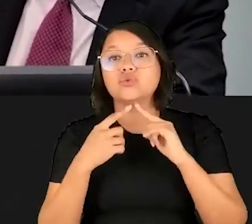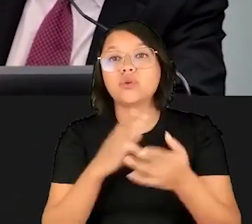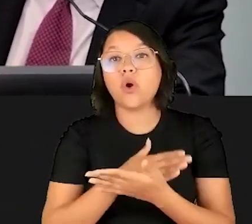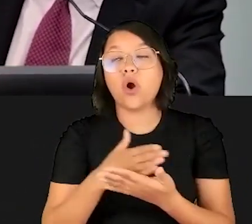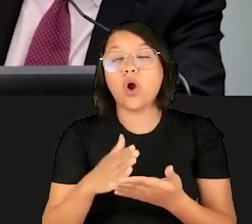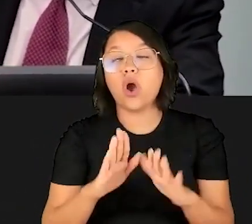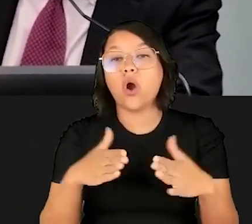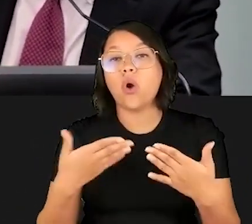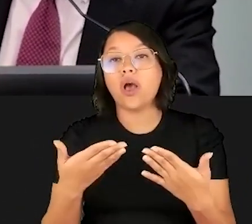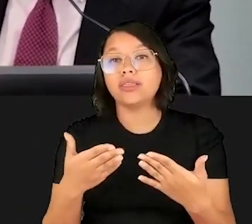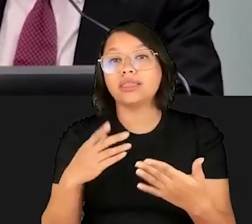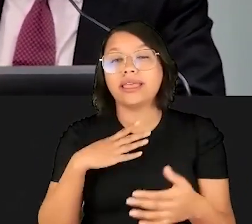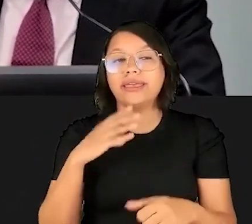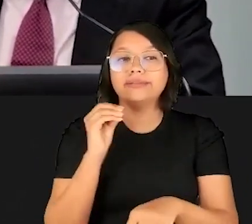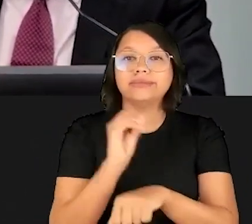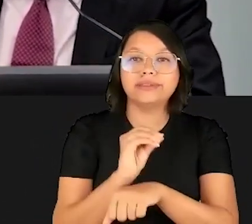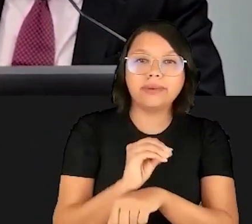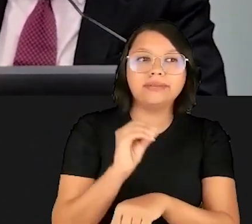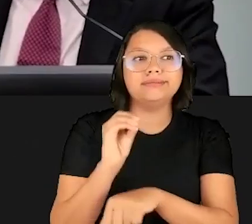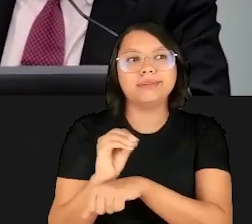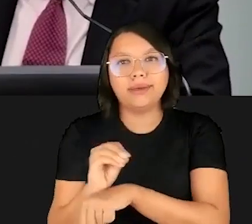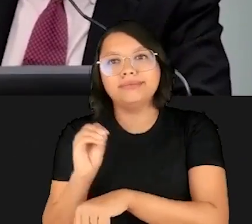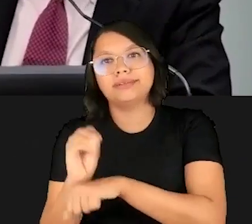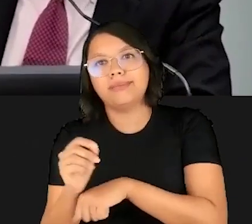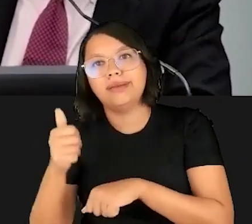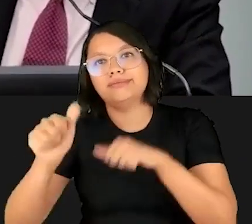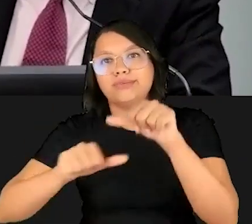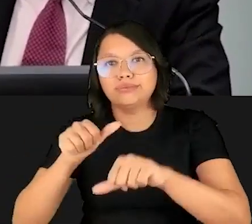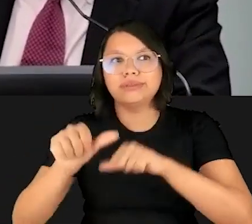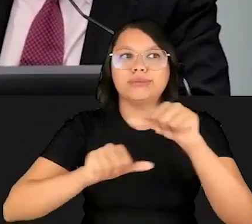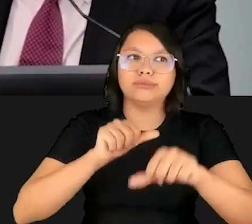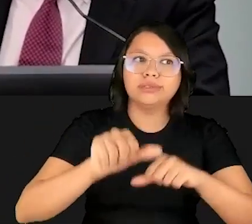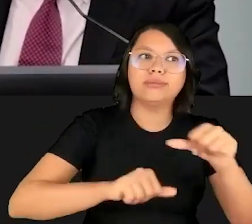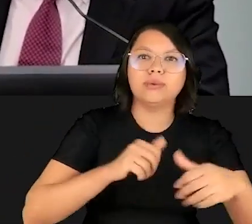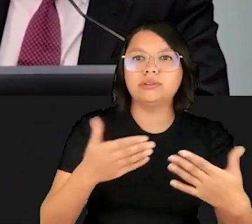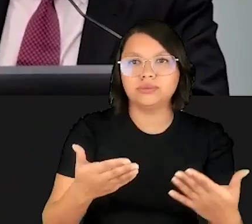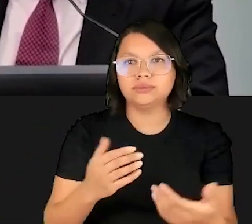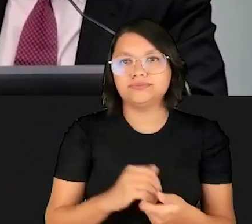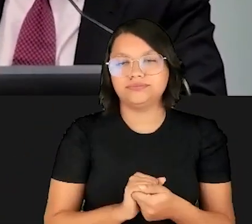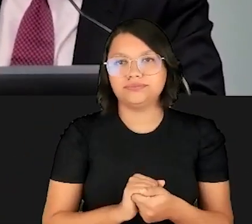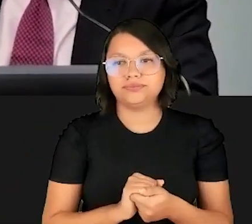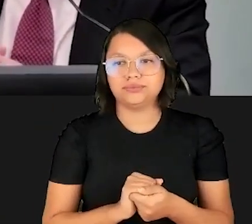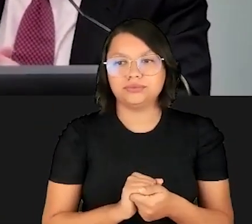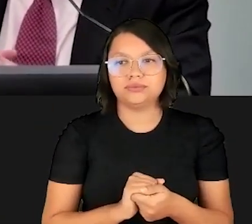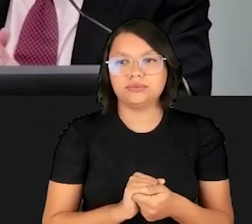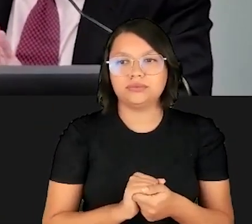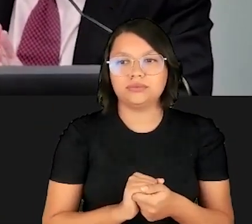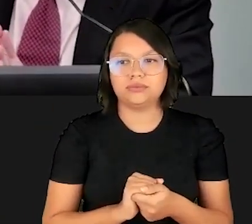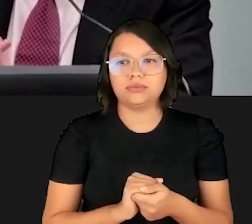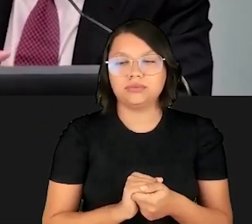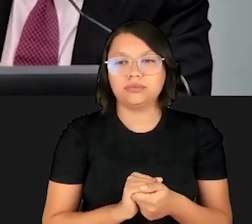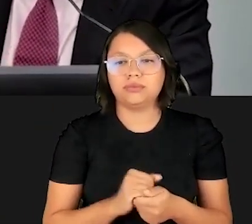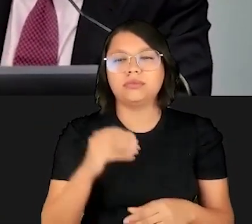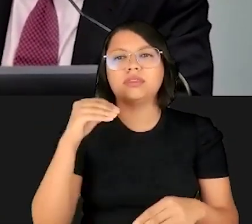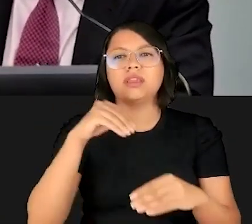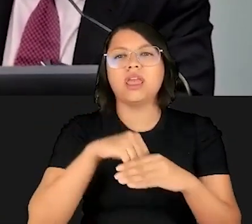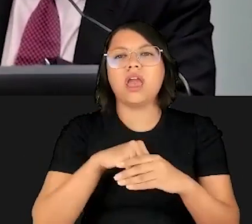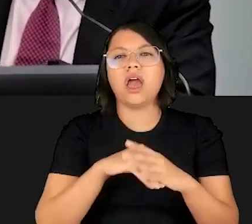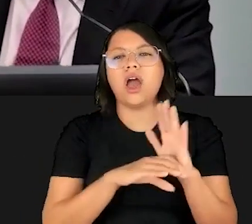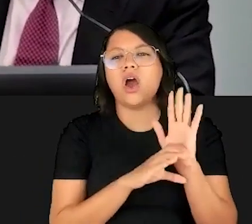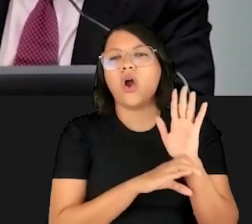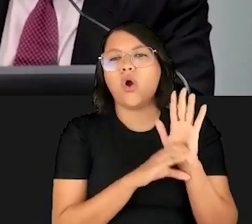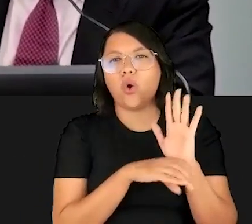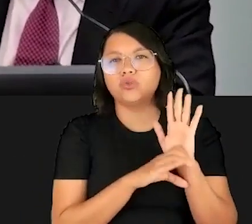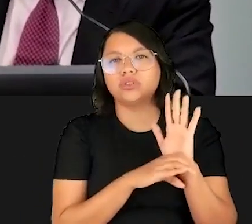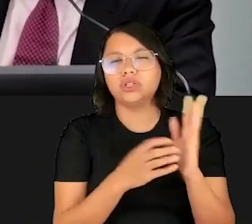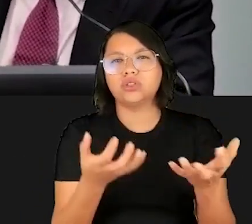de tratamentos que não são necessariamente curativos, mas são tratamentos ditos paliativos, né? E aí entra um conceito que eu gostaria de